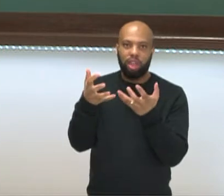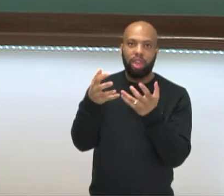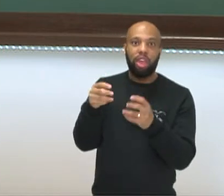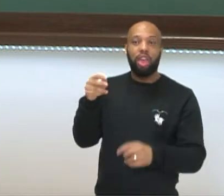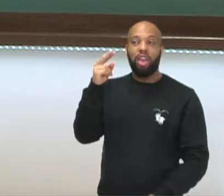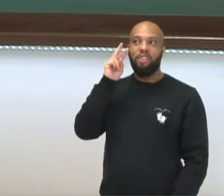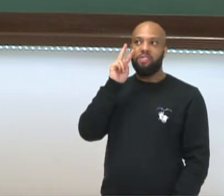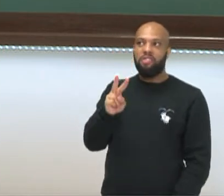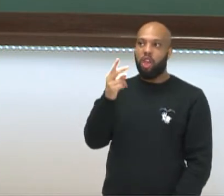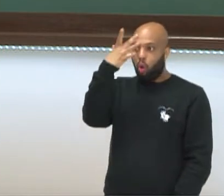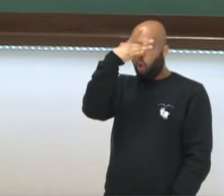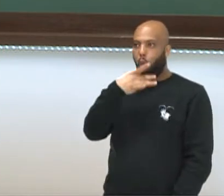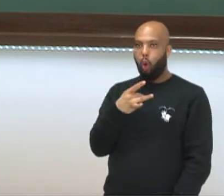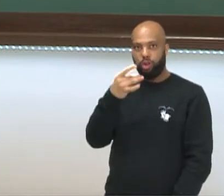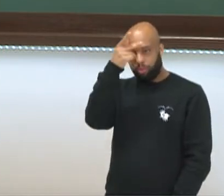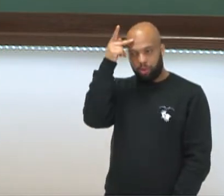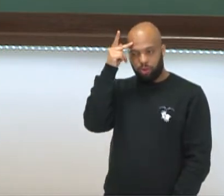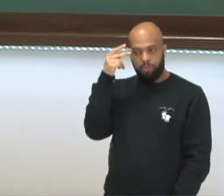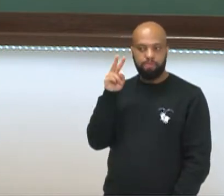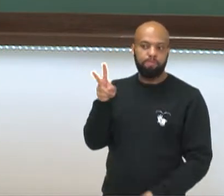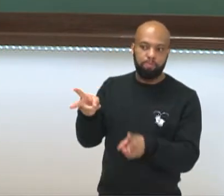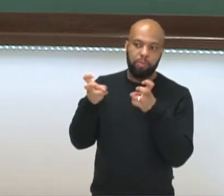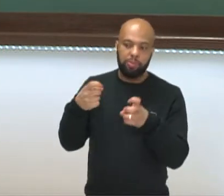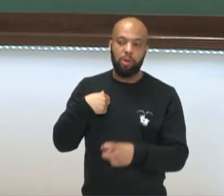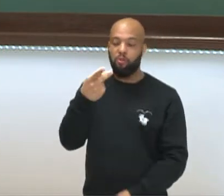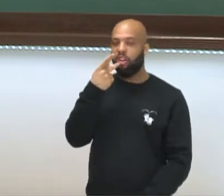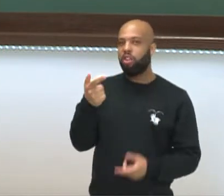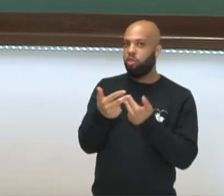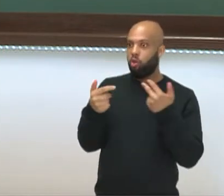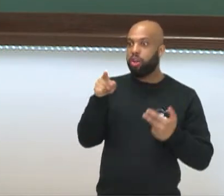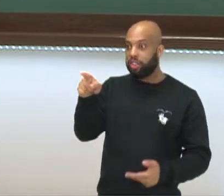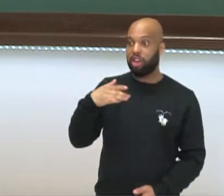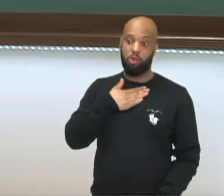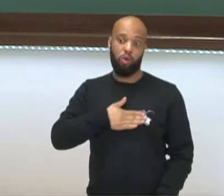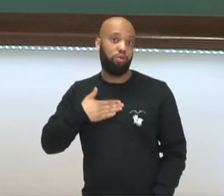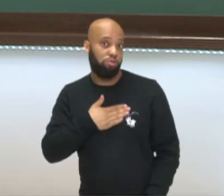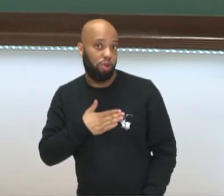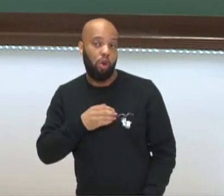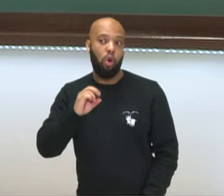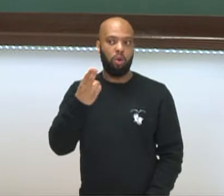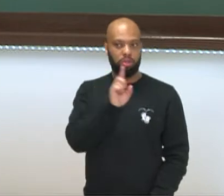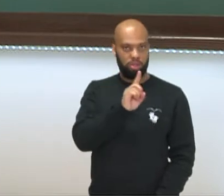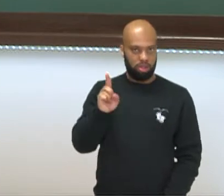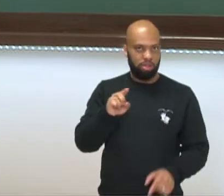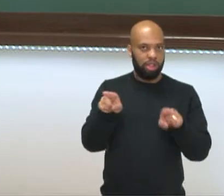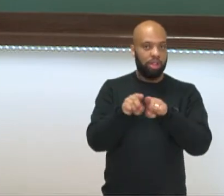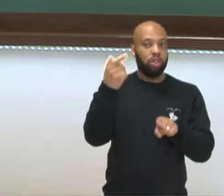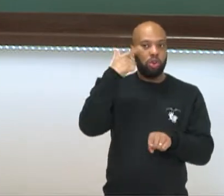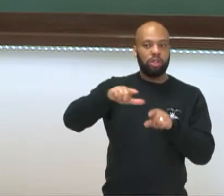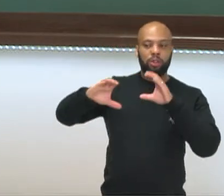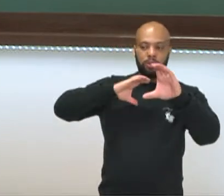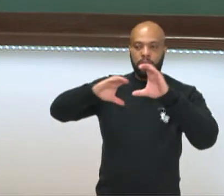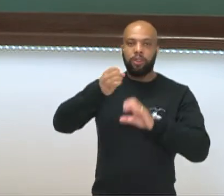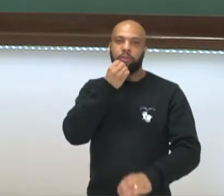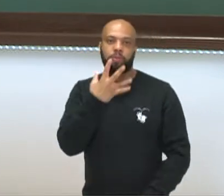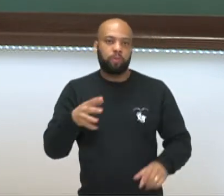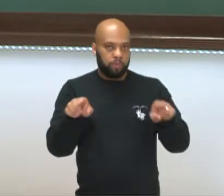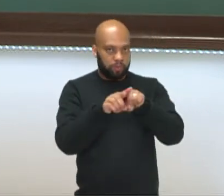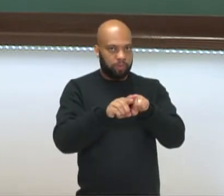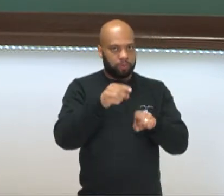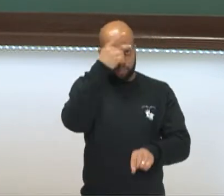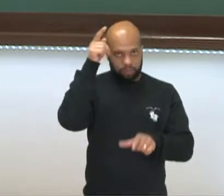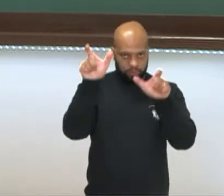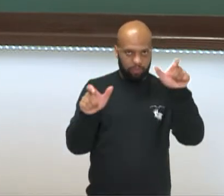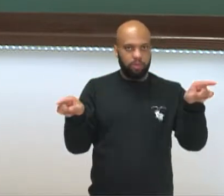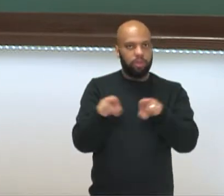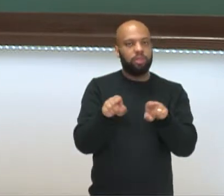pessoas e entender quando eu estou agradando, quando não estou, e conseguir aí me comunicar bem com as pessoas. Essa eu também